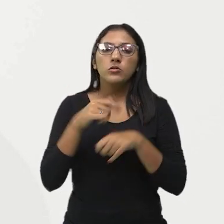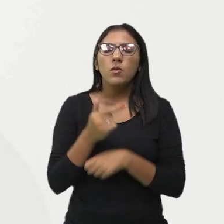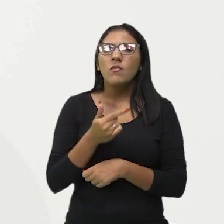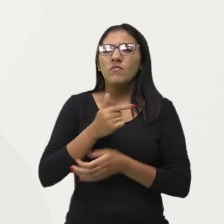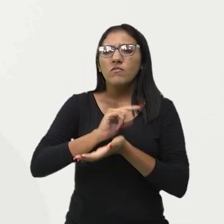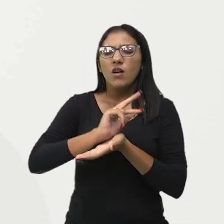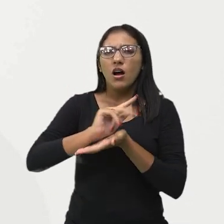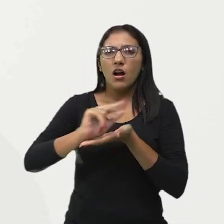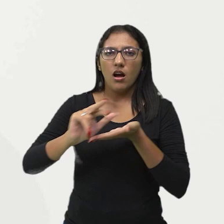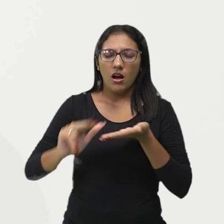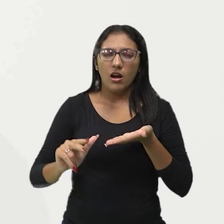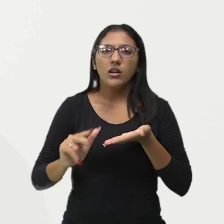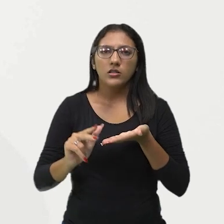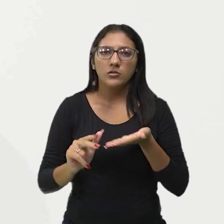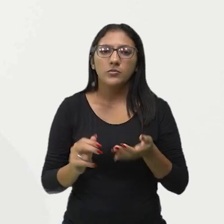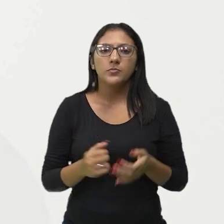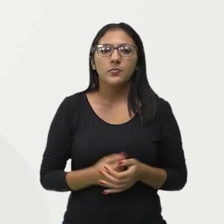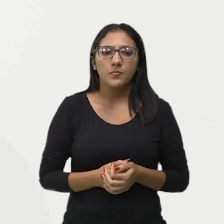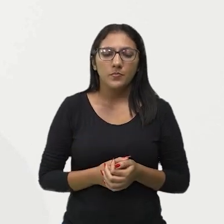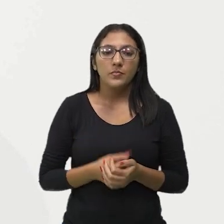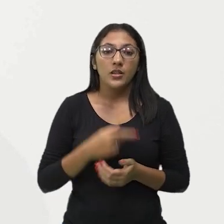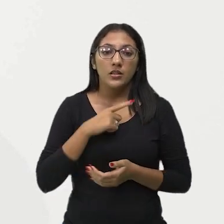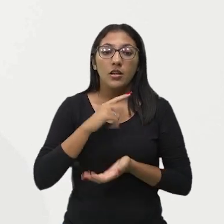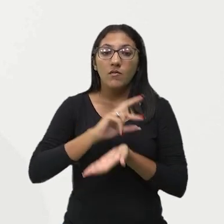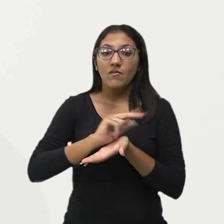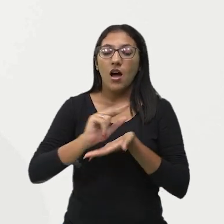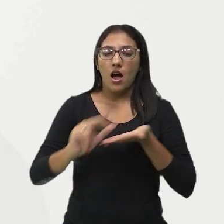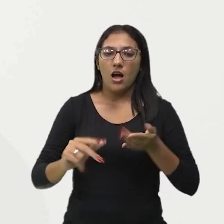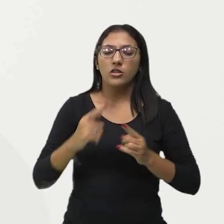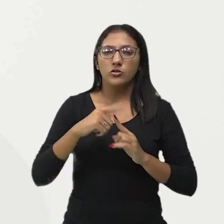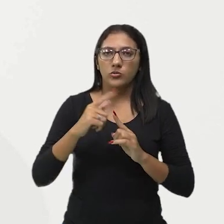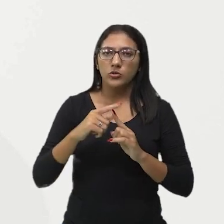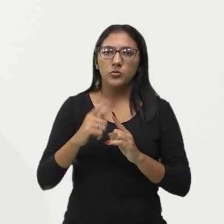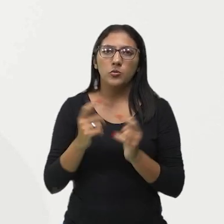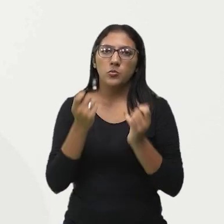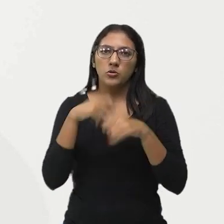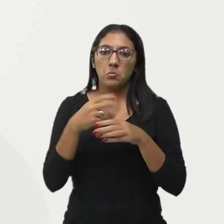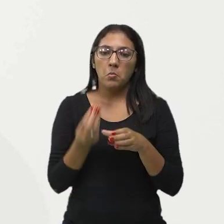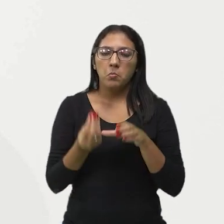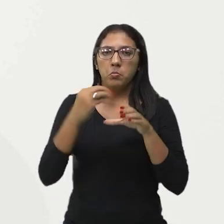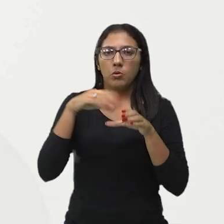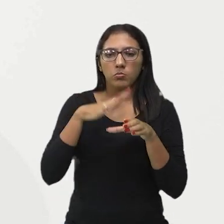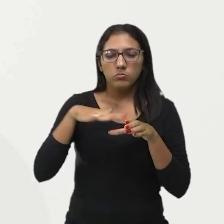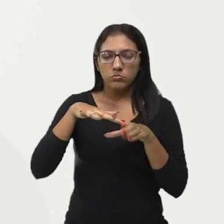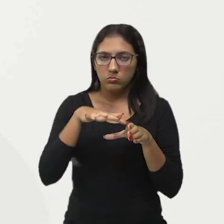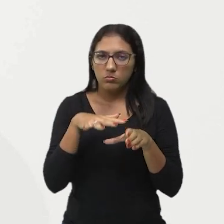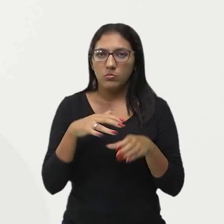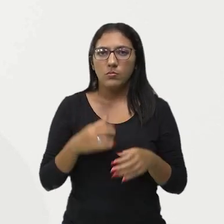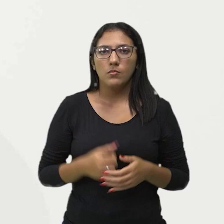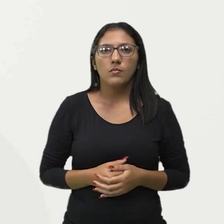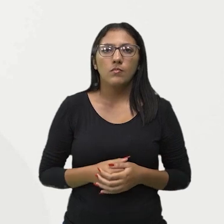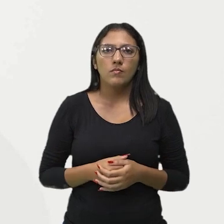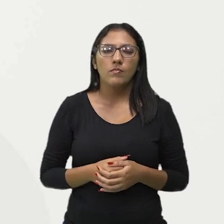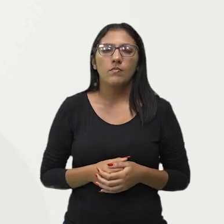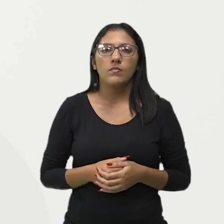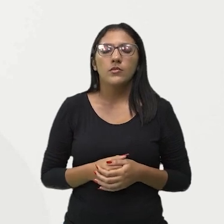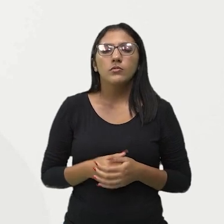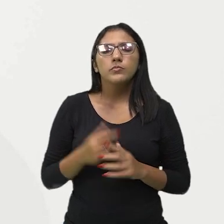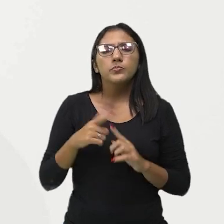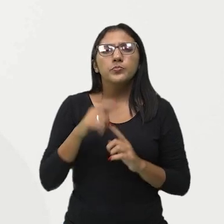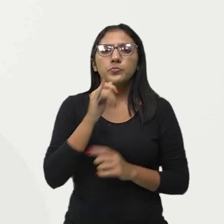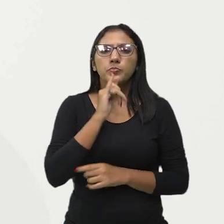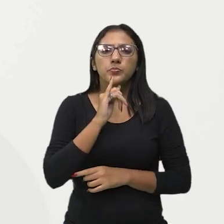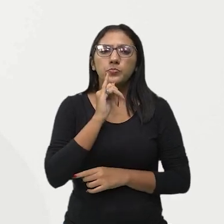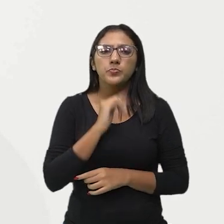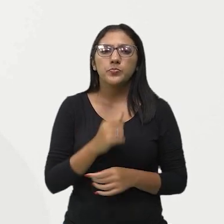vários segmentos, tá legal? Que são o diâmetro da nossa circunferência. Tipo, tem outros segmentos aqui, ó. Tipo, o professor vai